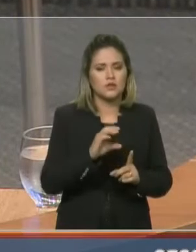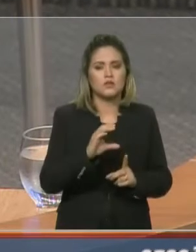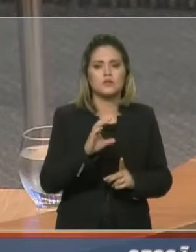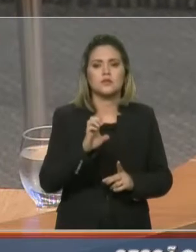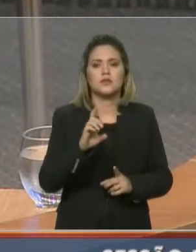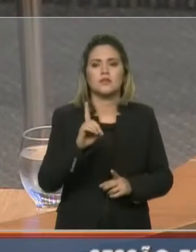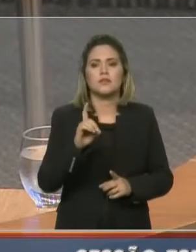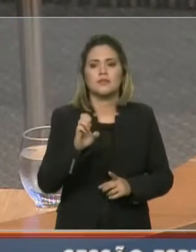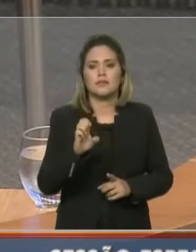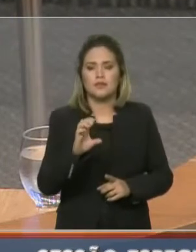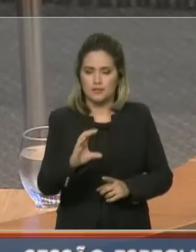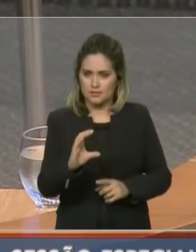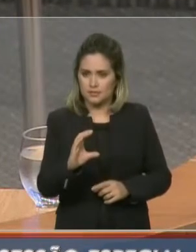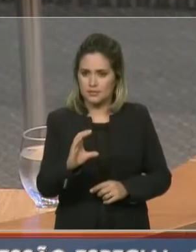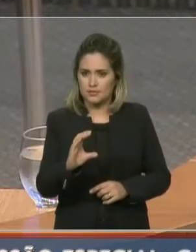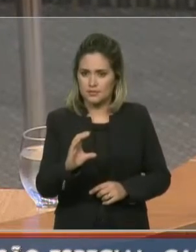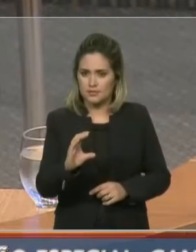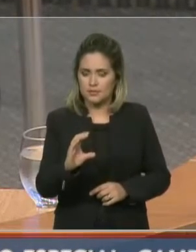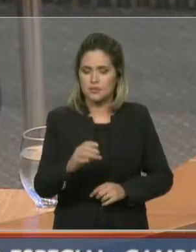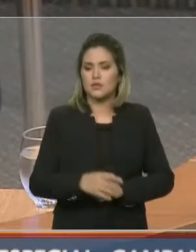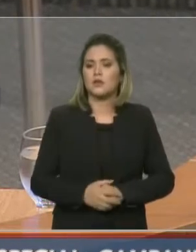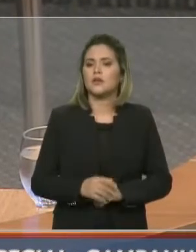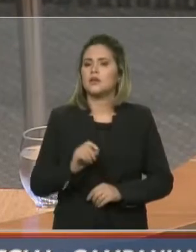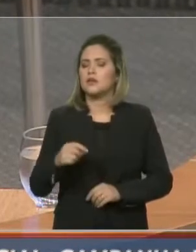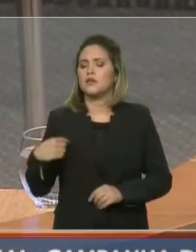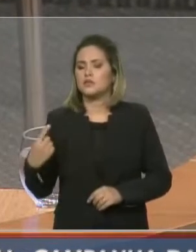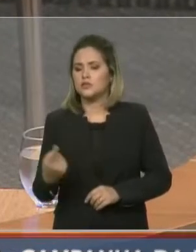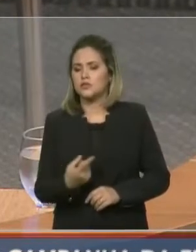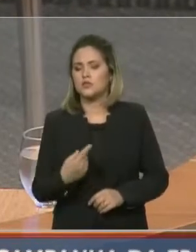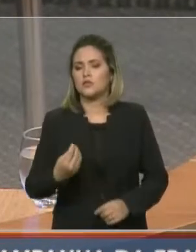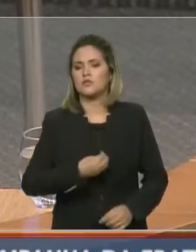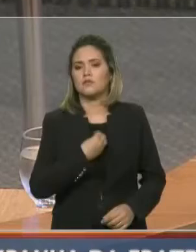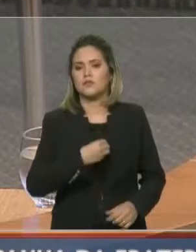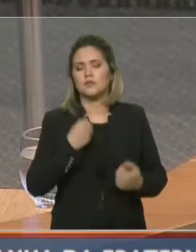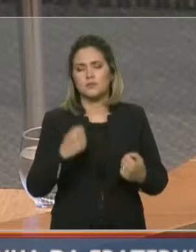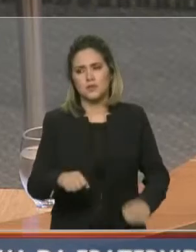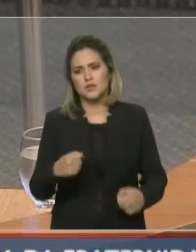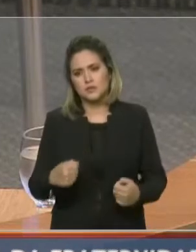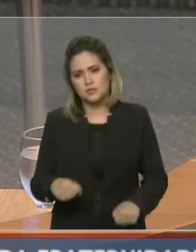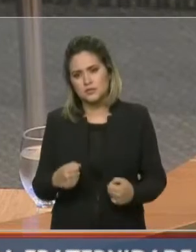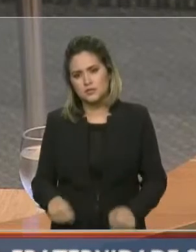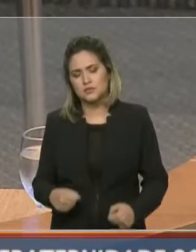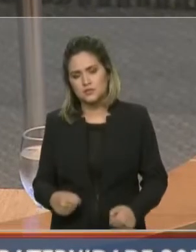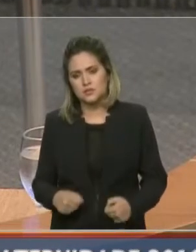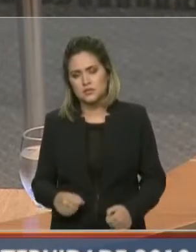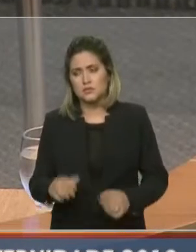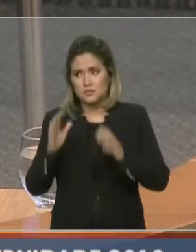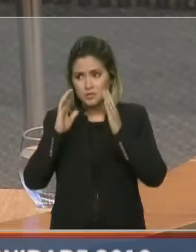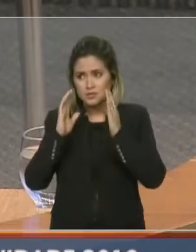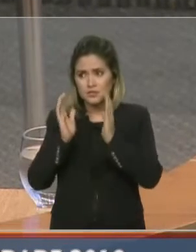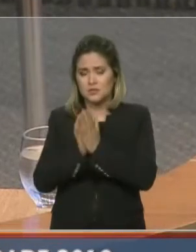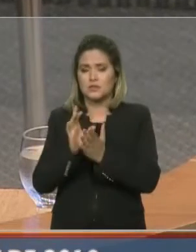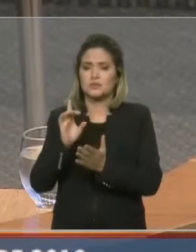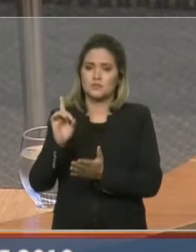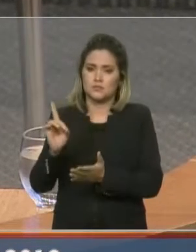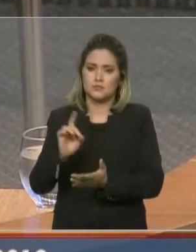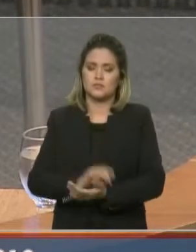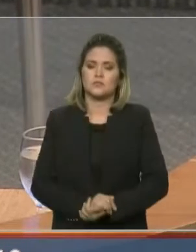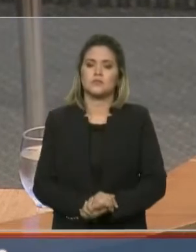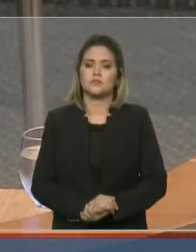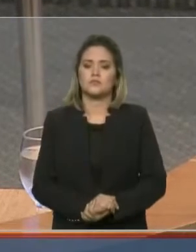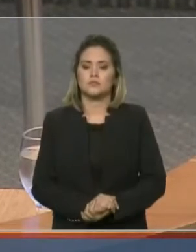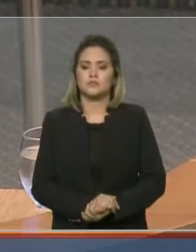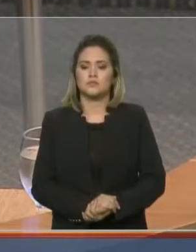vida, ela deve estar pautada a partir da palavra de Deus. O meu agir humano, ele deve,